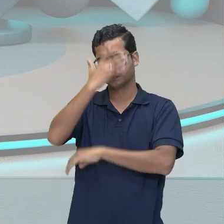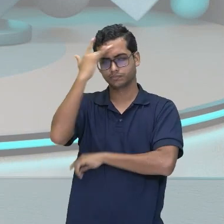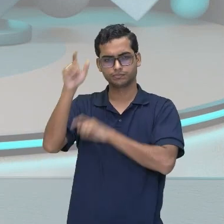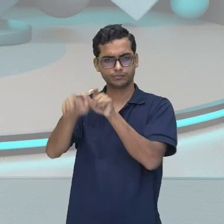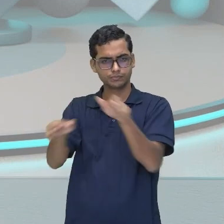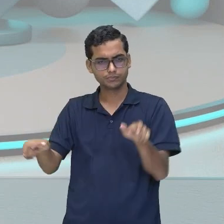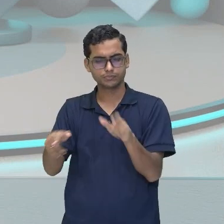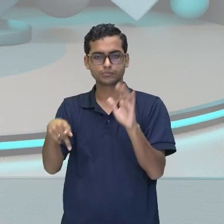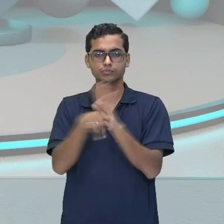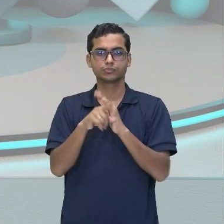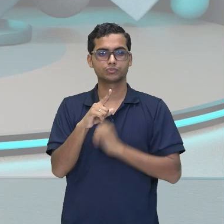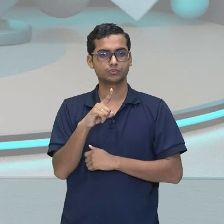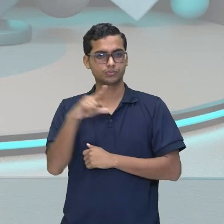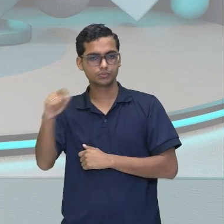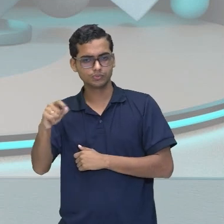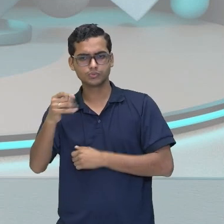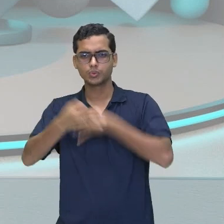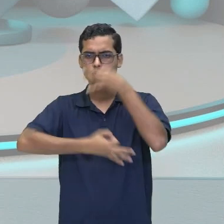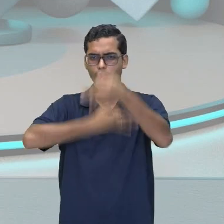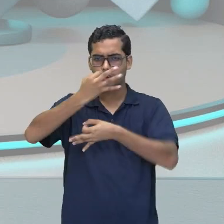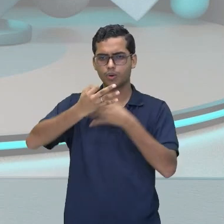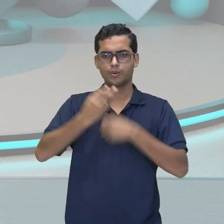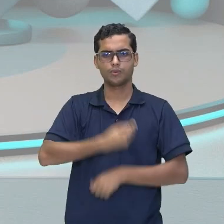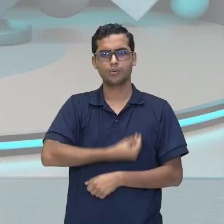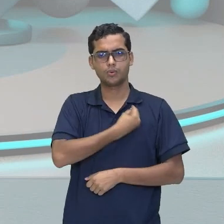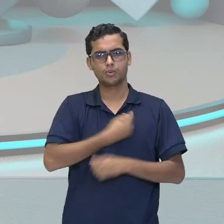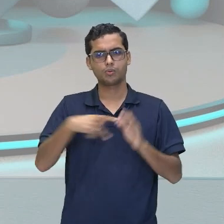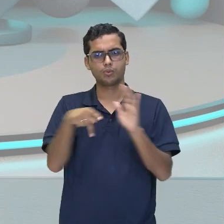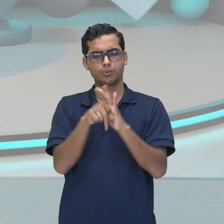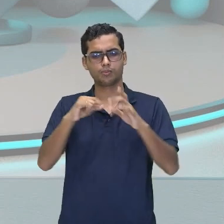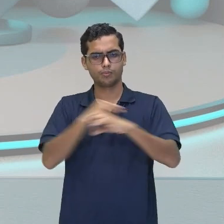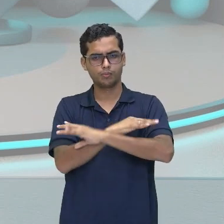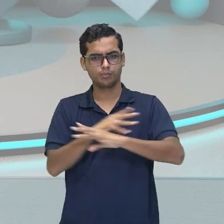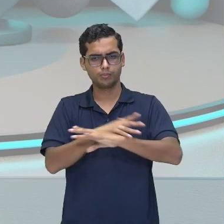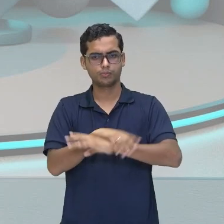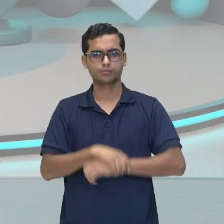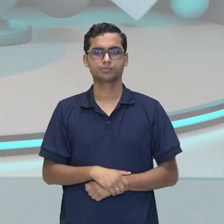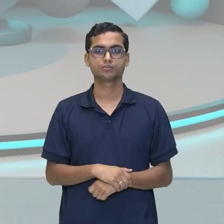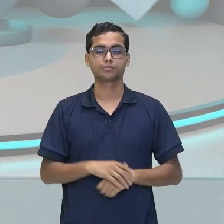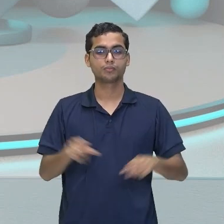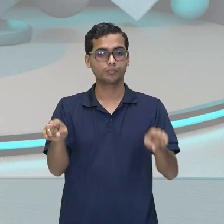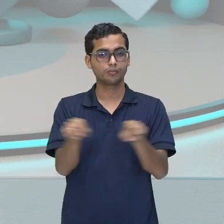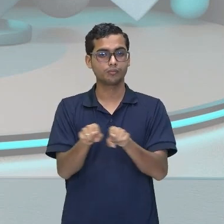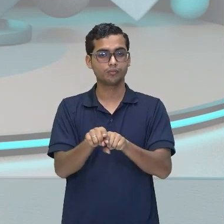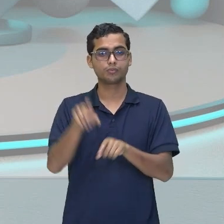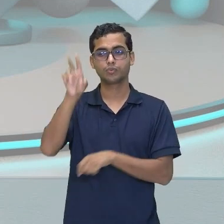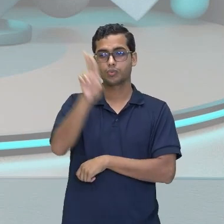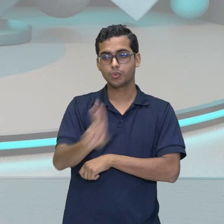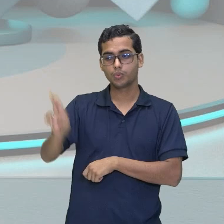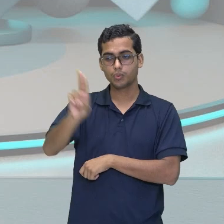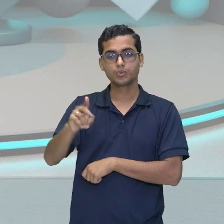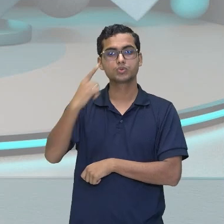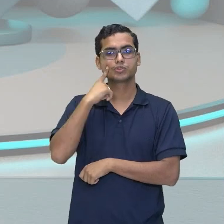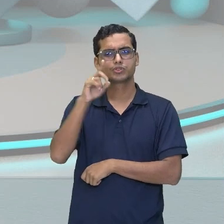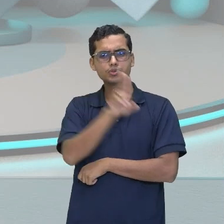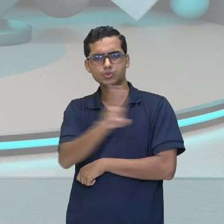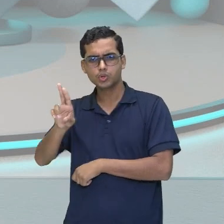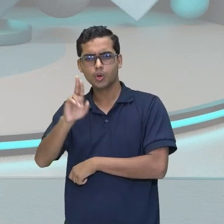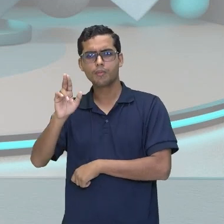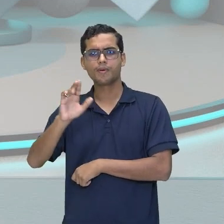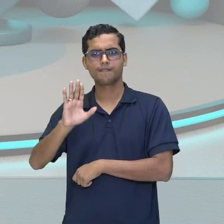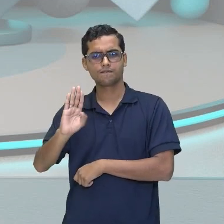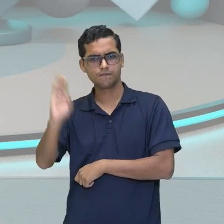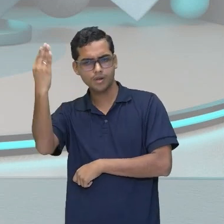campo. Então, eles criticam a vida urbana, né? Uso também de pseudônimos. Como eles são?